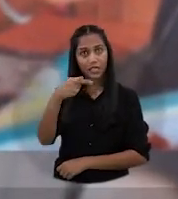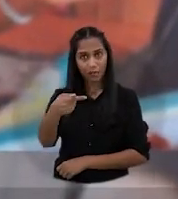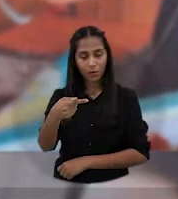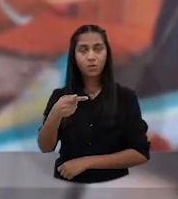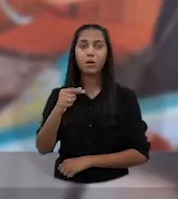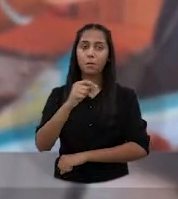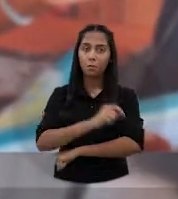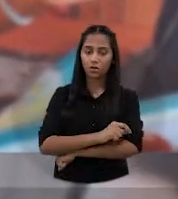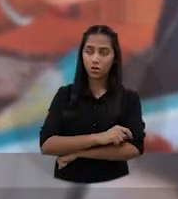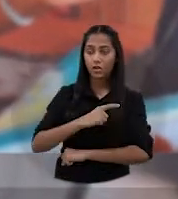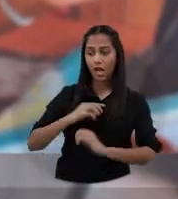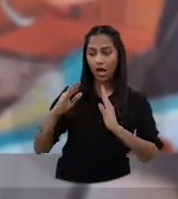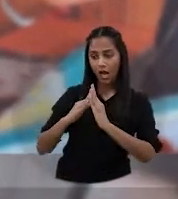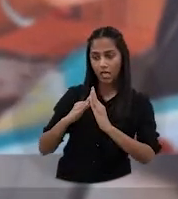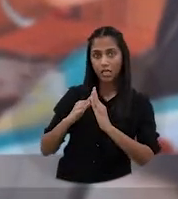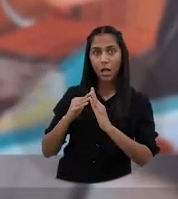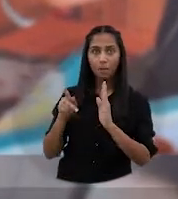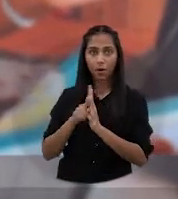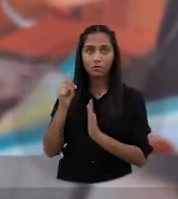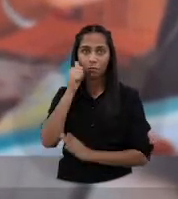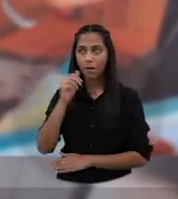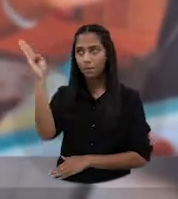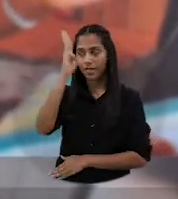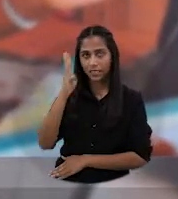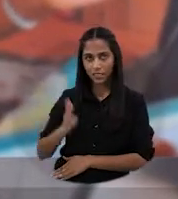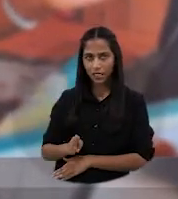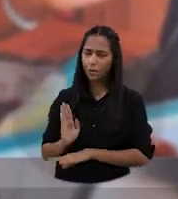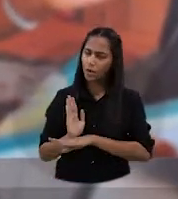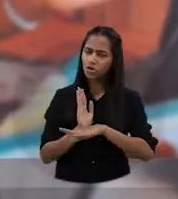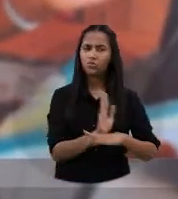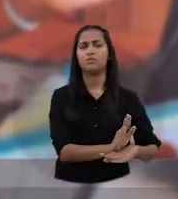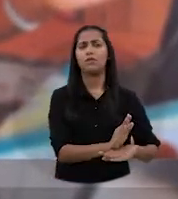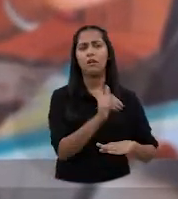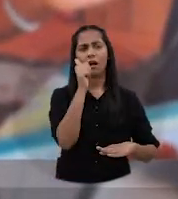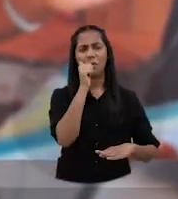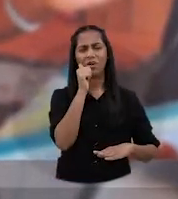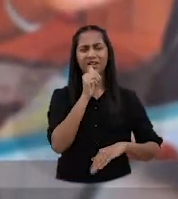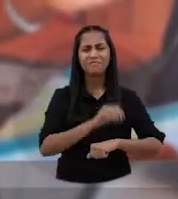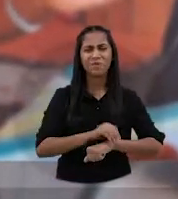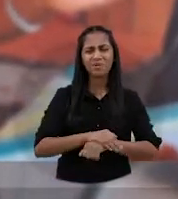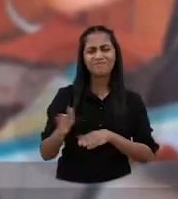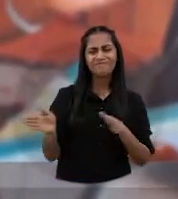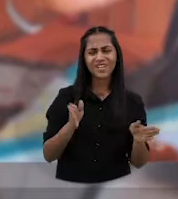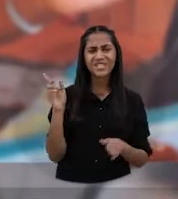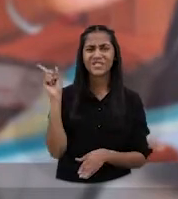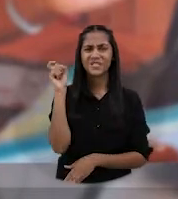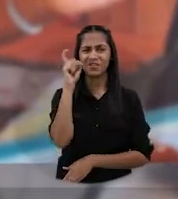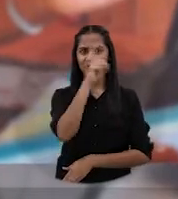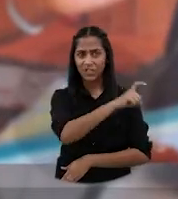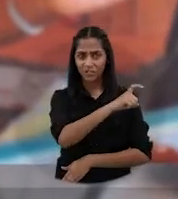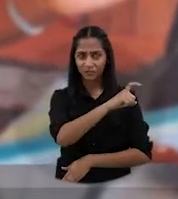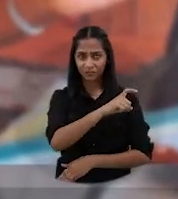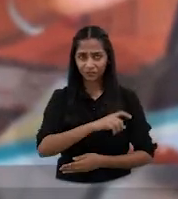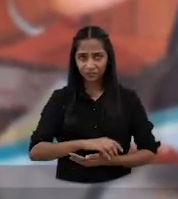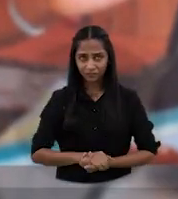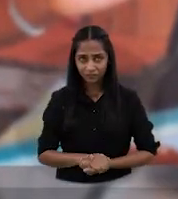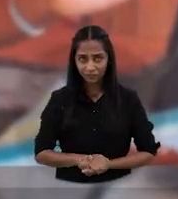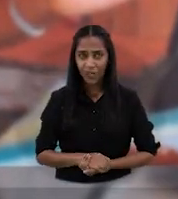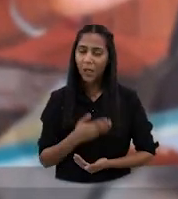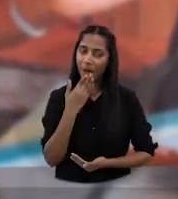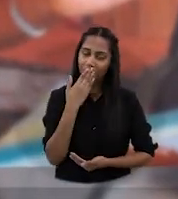vai contar com a Casa da Mulher Brasileira para acolhimento às mulheres em situação de